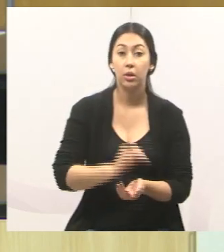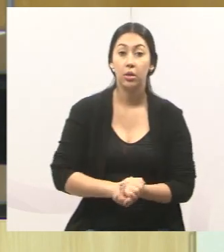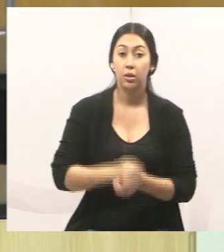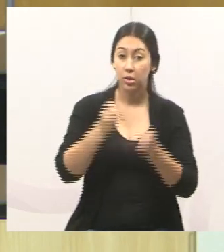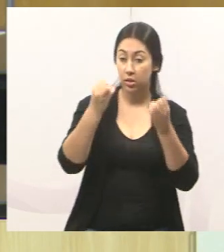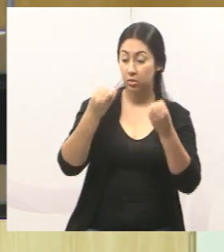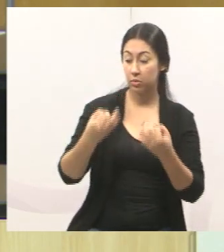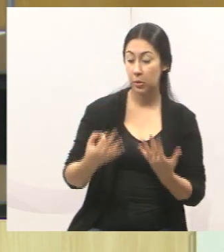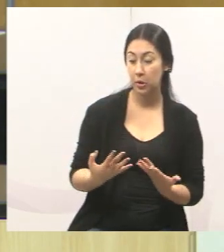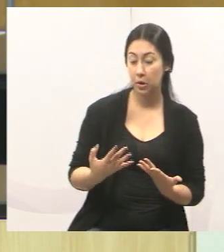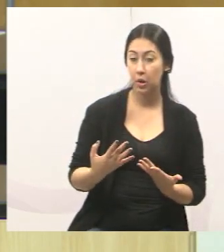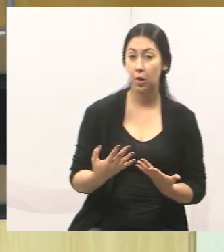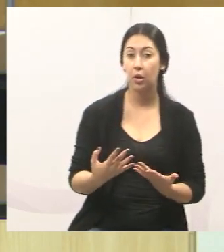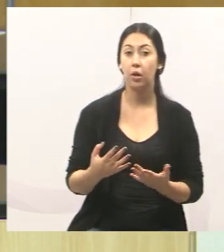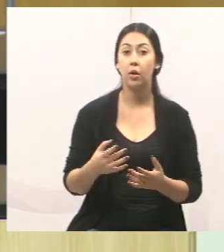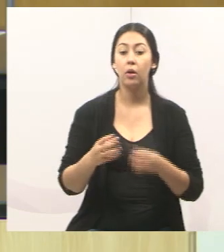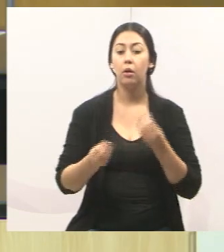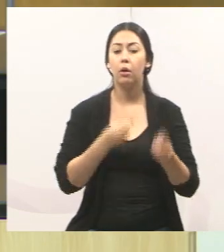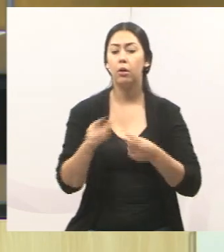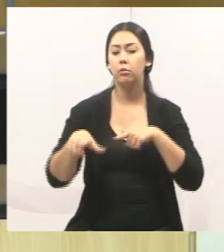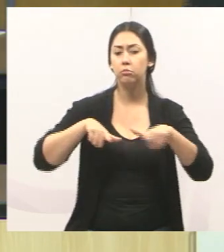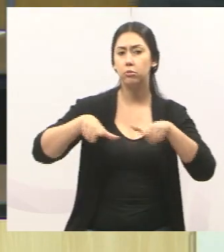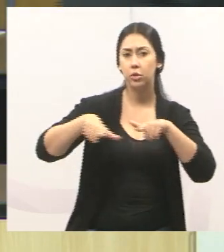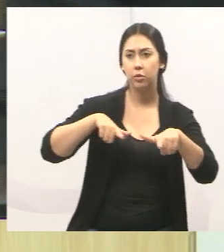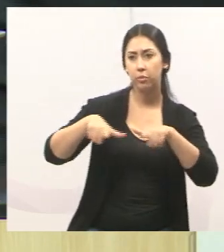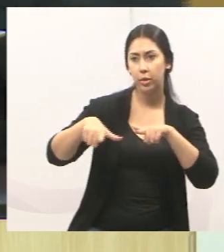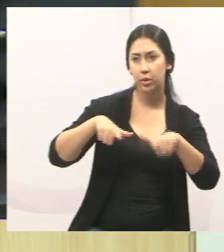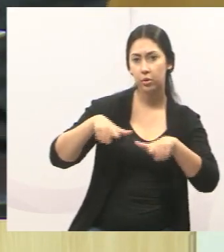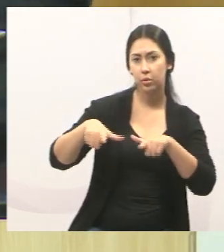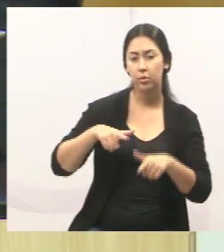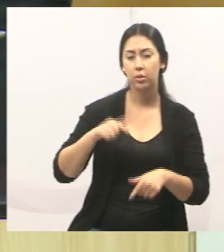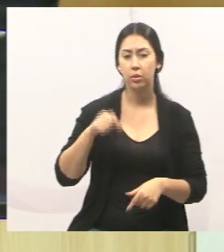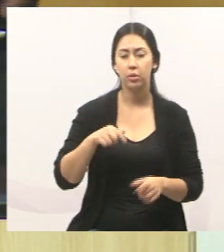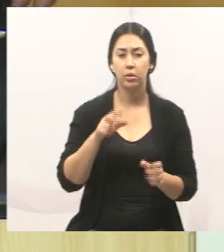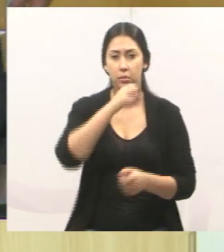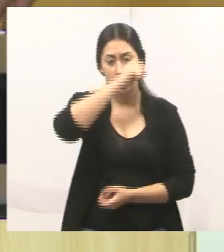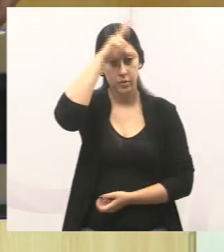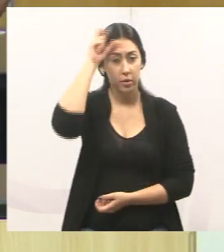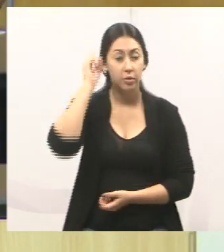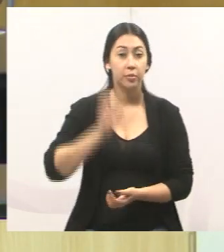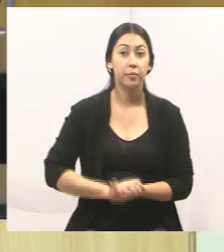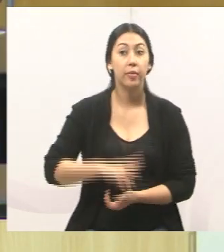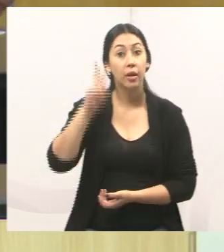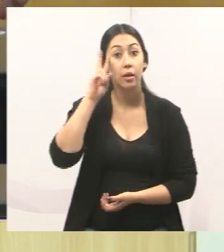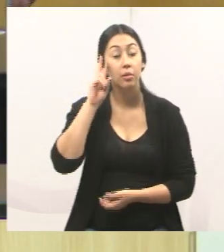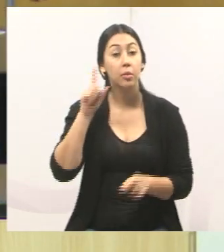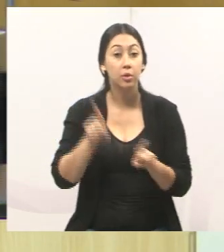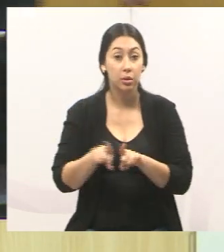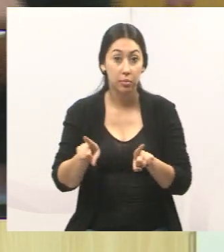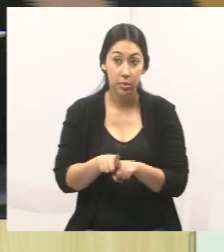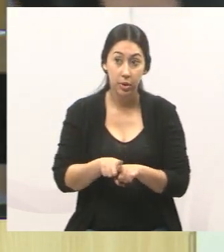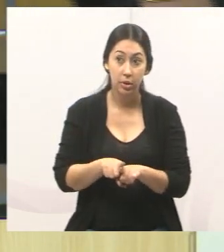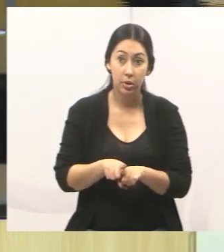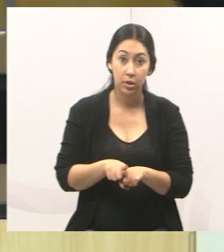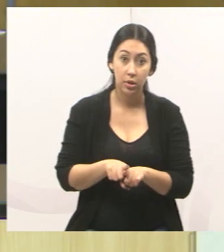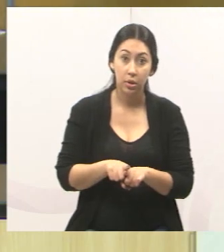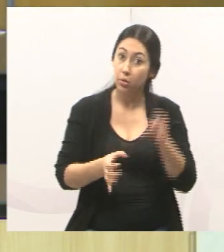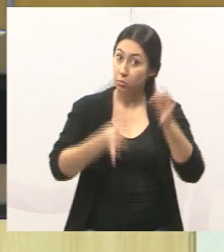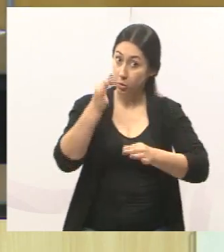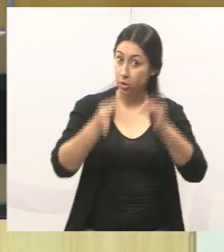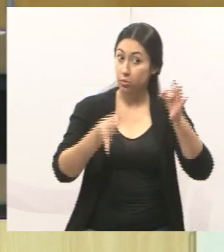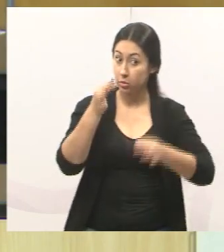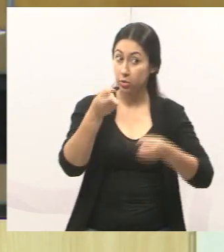exercício 2016 da Prefeitura Municipal de Jacareí. Lembrando a todos que o parecer do Tribunal de Contas